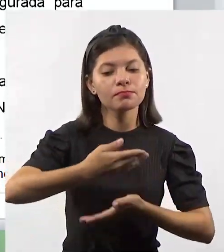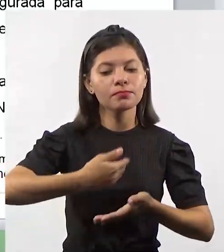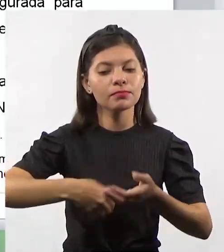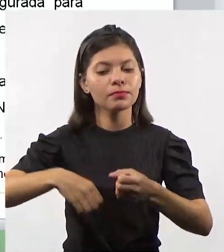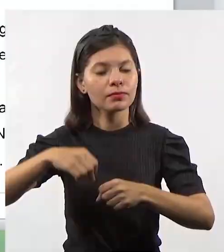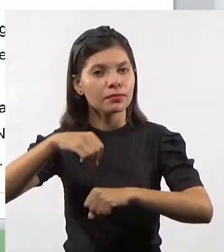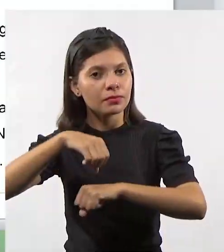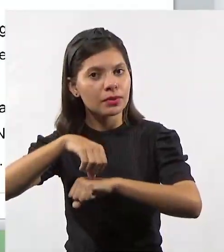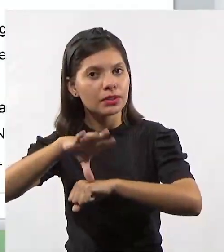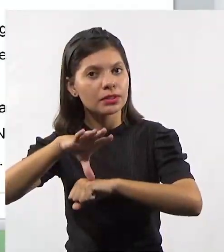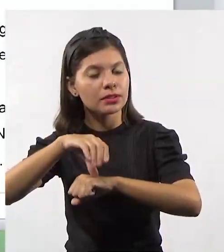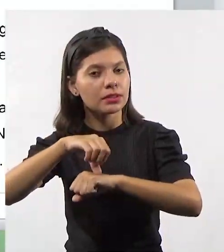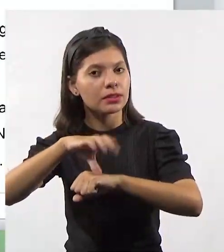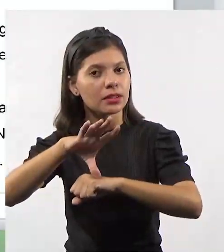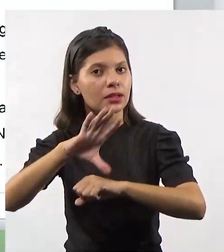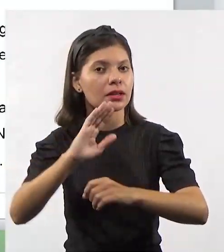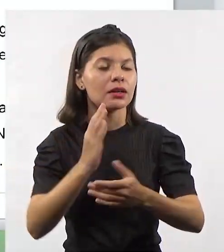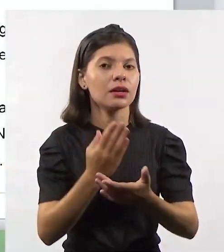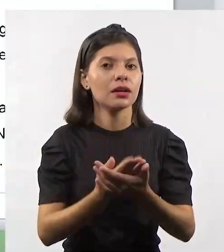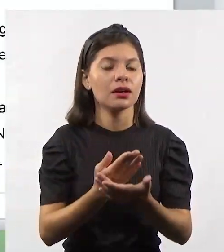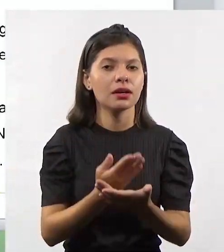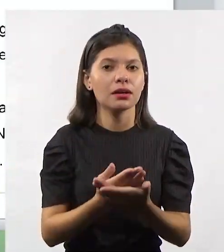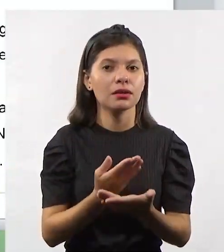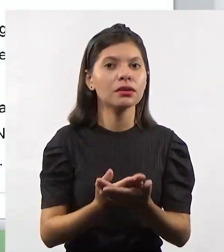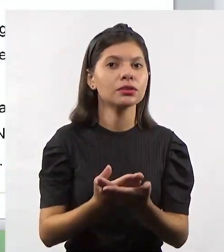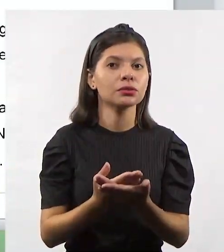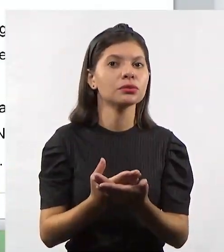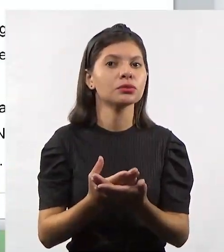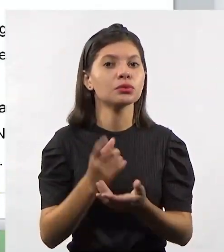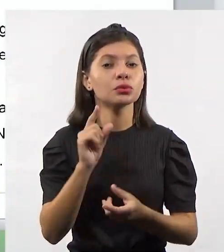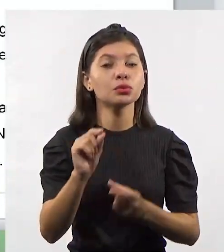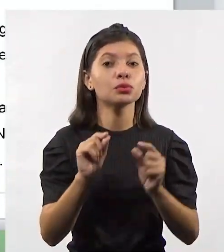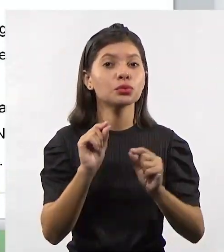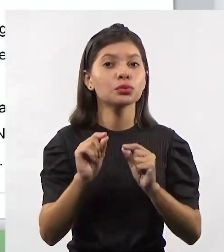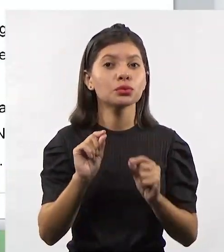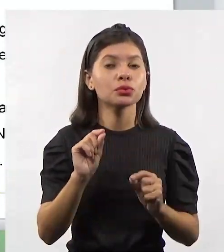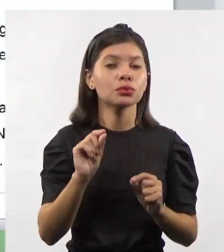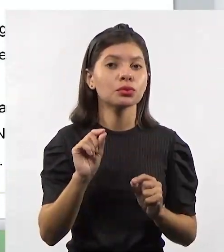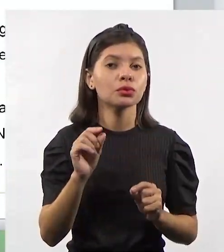ministram aula no quarto